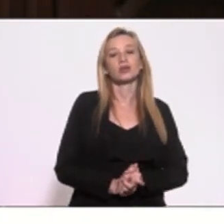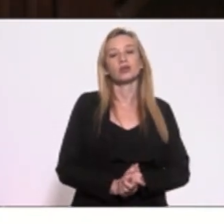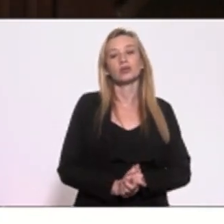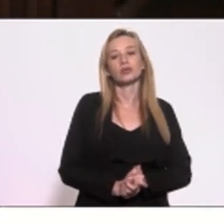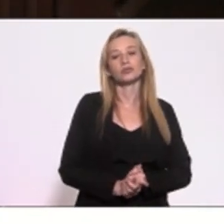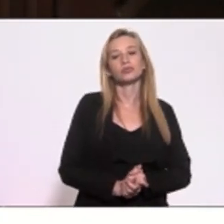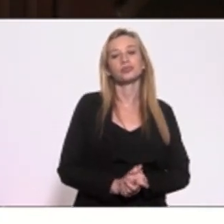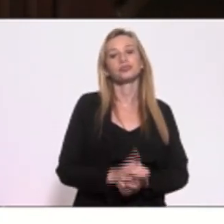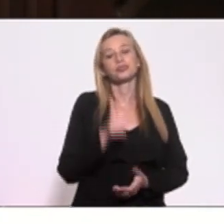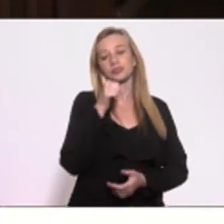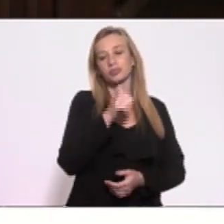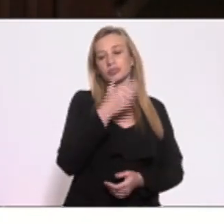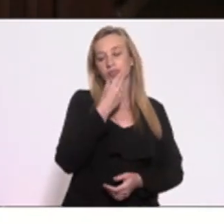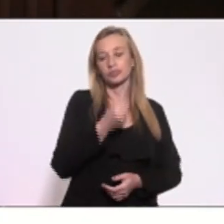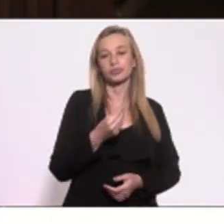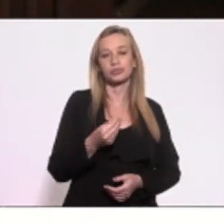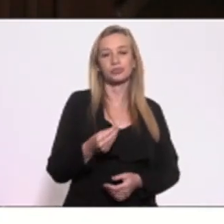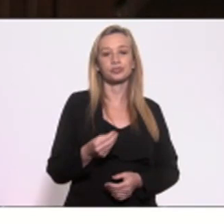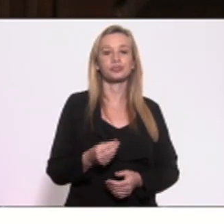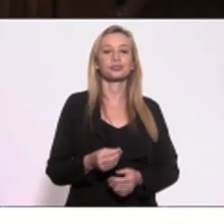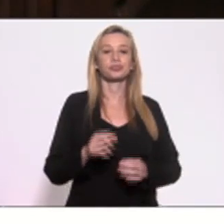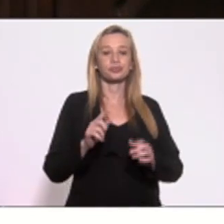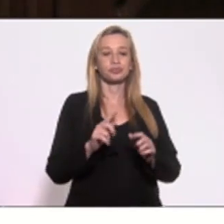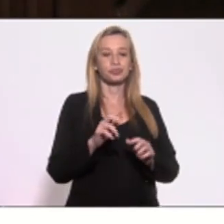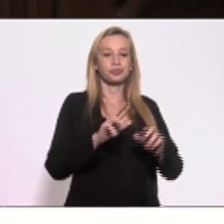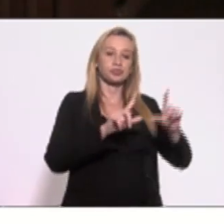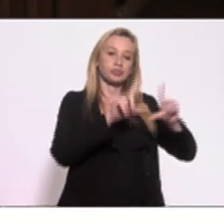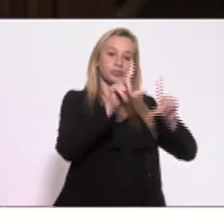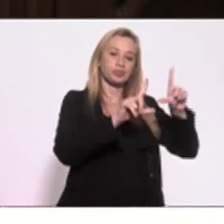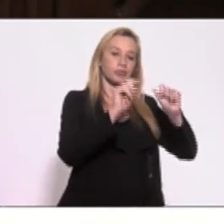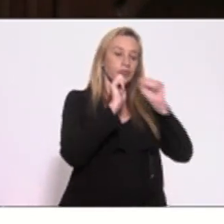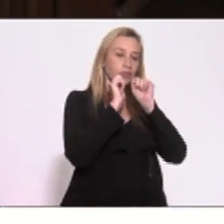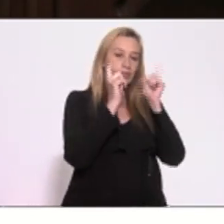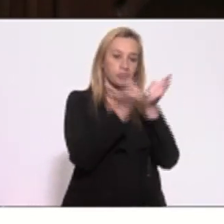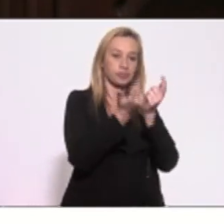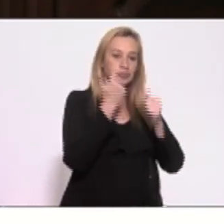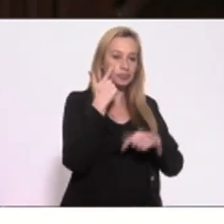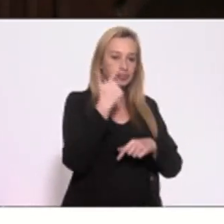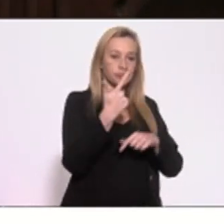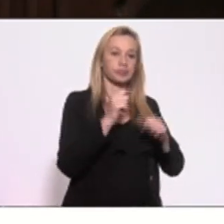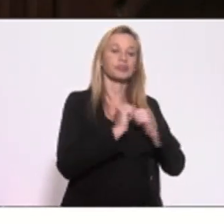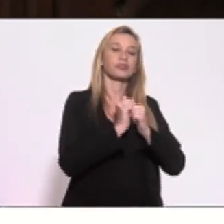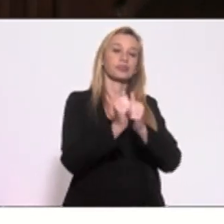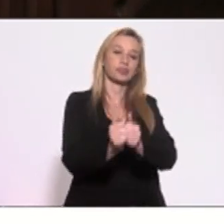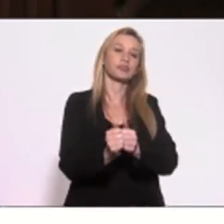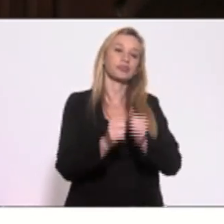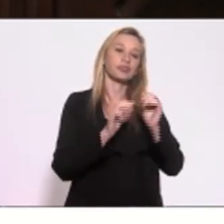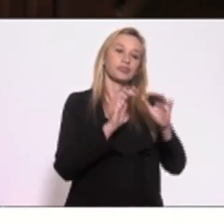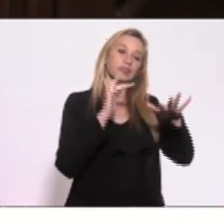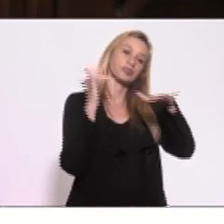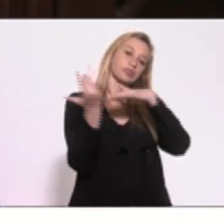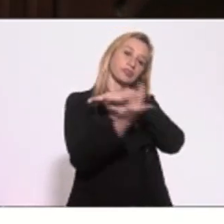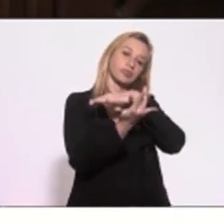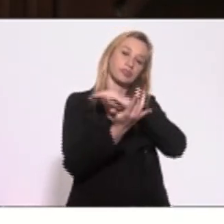Senhoras e senhores cidadãos e cidadãs que nos assistem pela TV Alerj, nos acompanham pelas redes sociais,